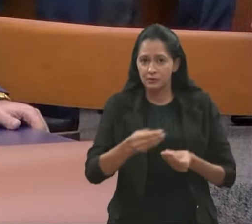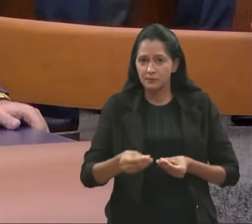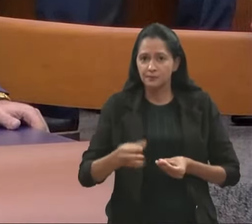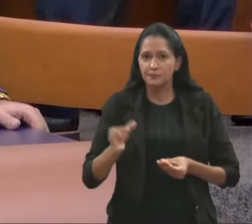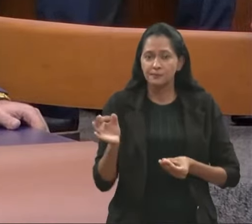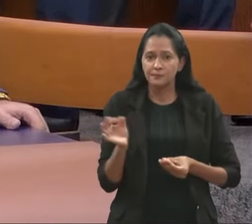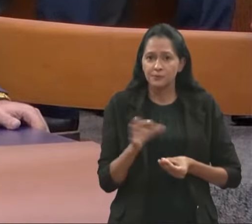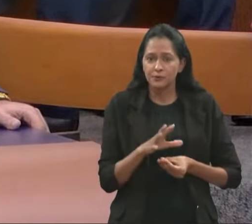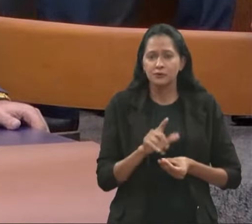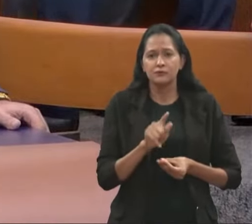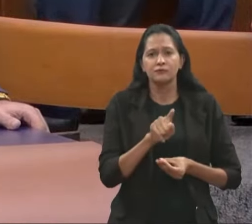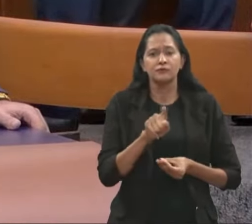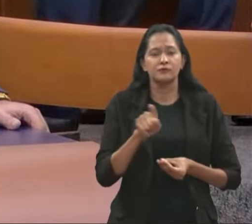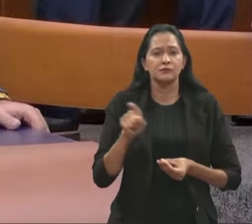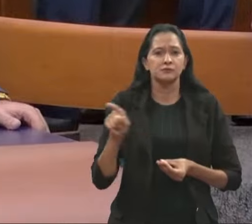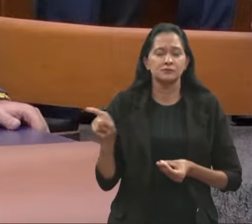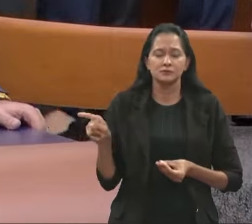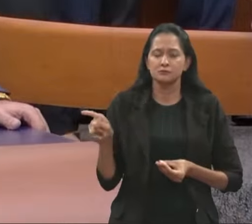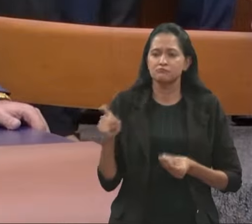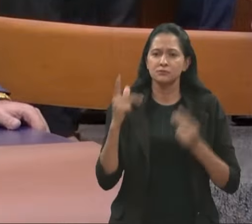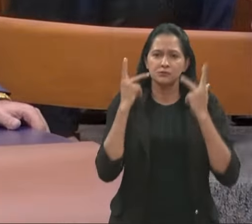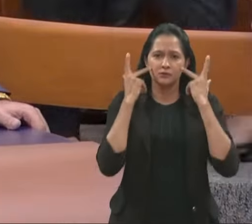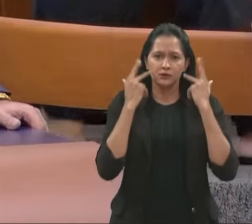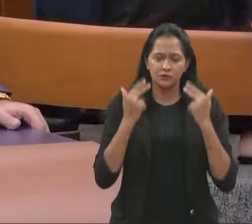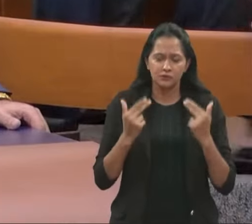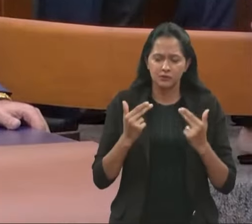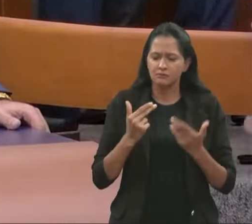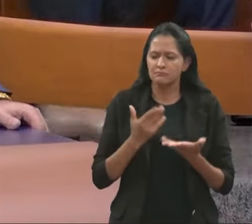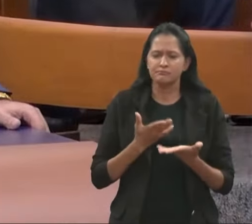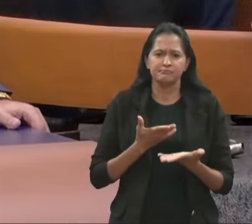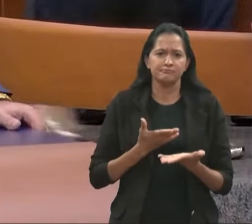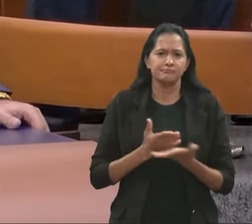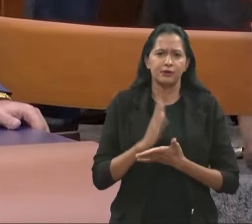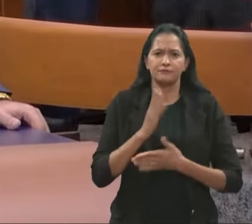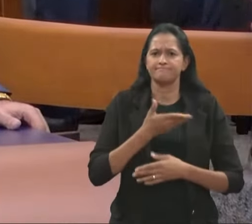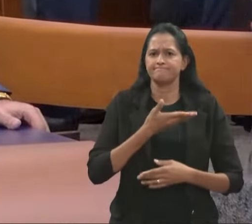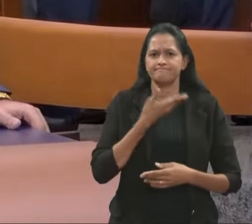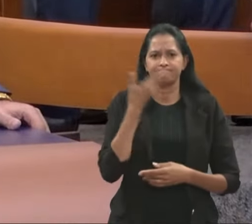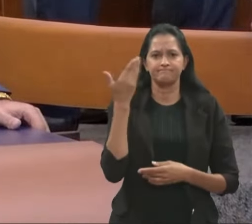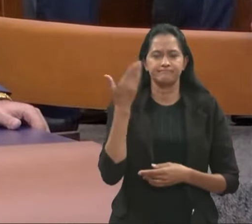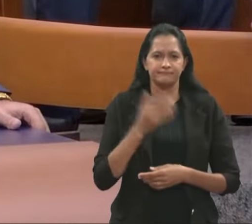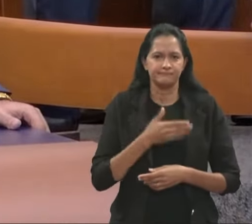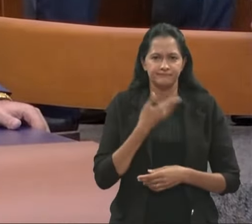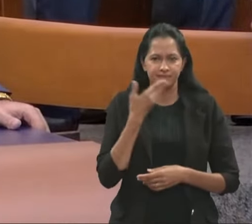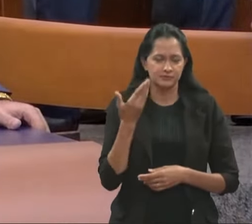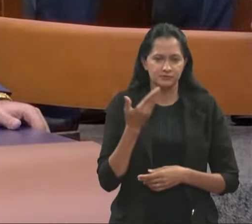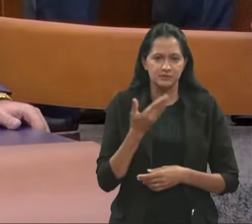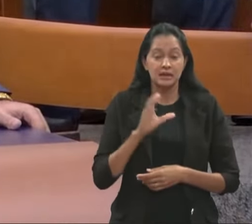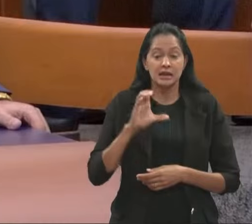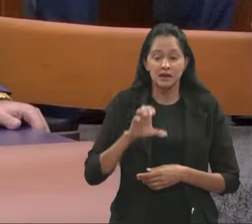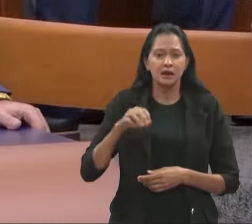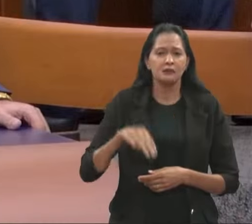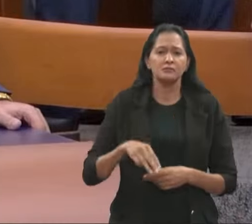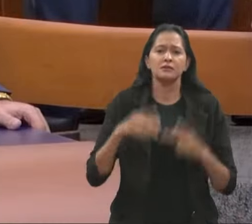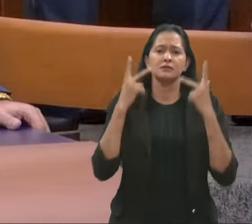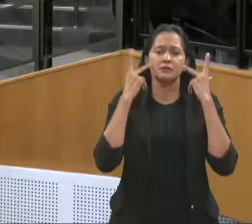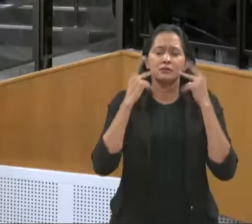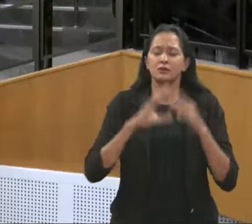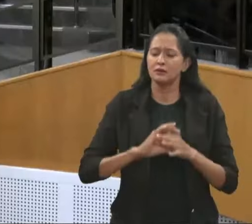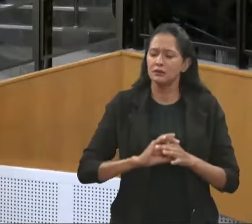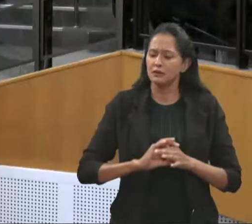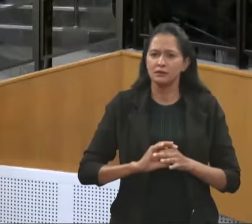ter uma dificuldade, uma. A Câmara Municipal está